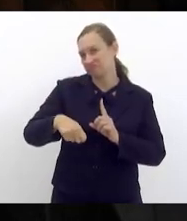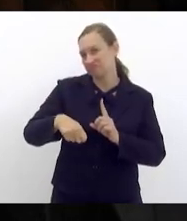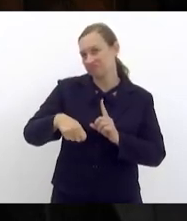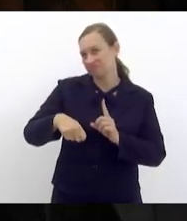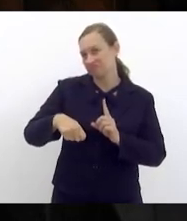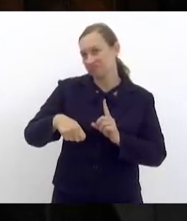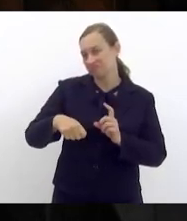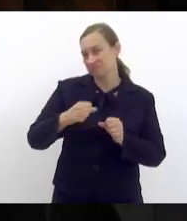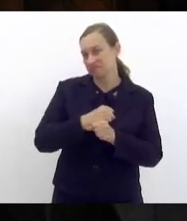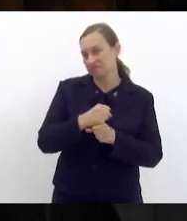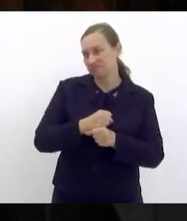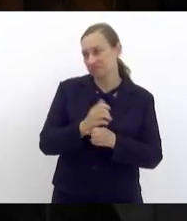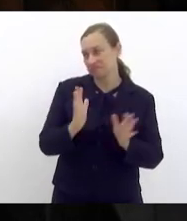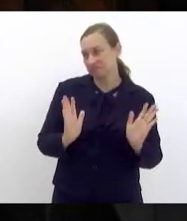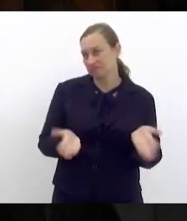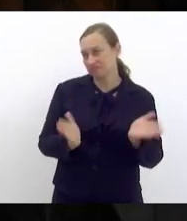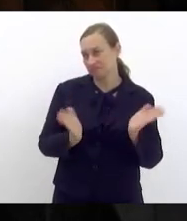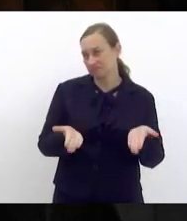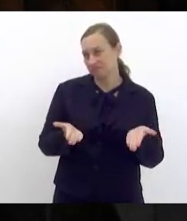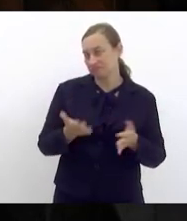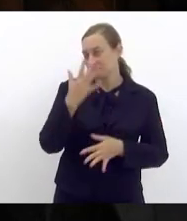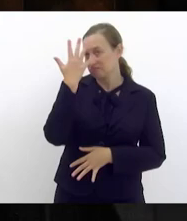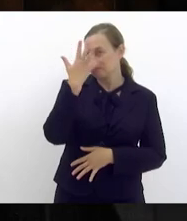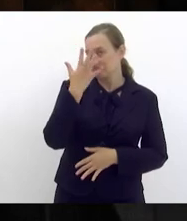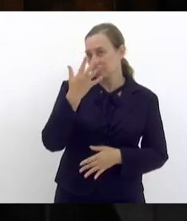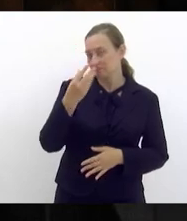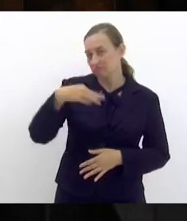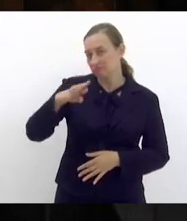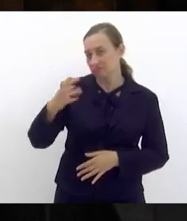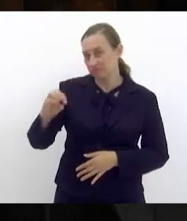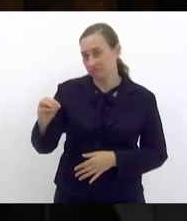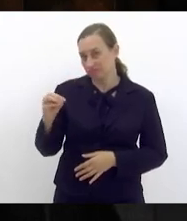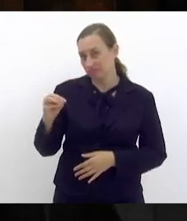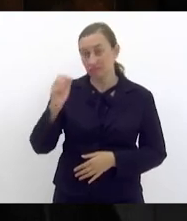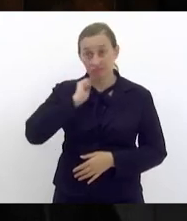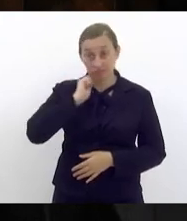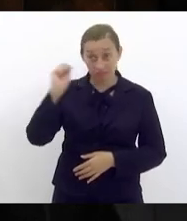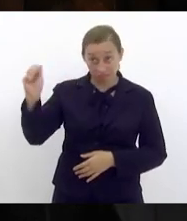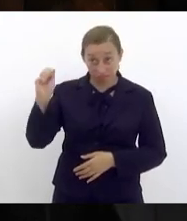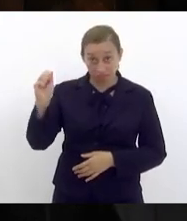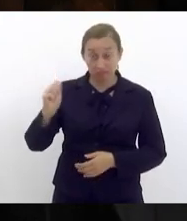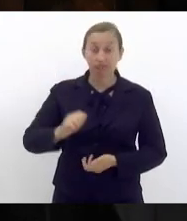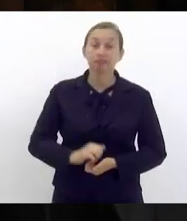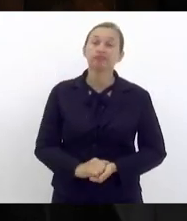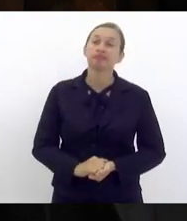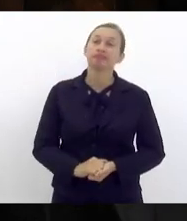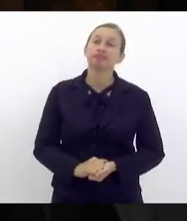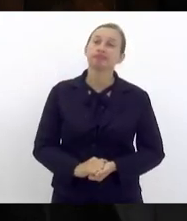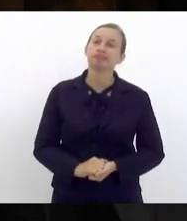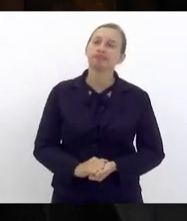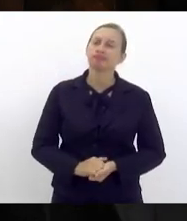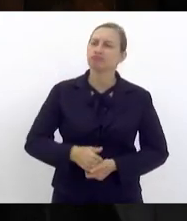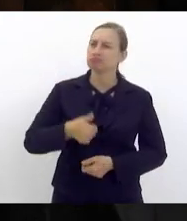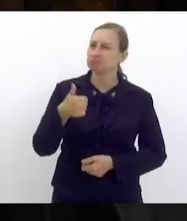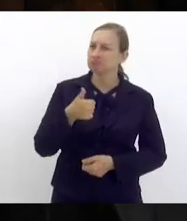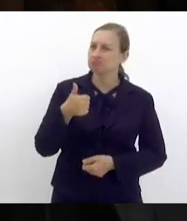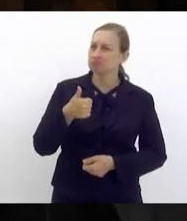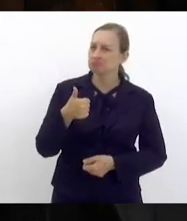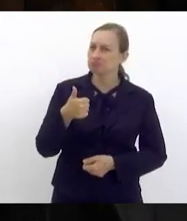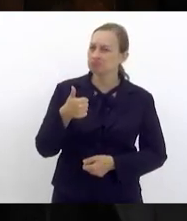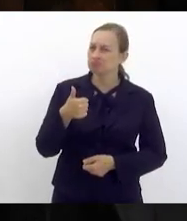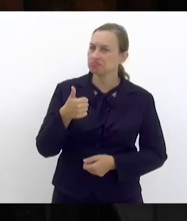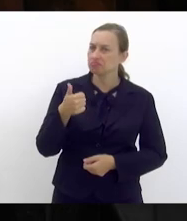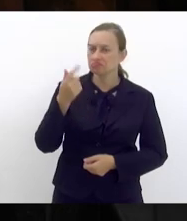desta legislatura, fevereiro, março, abril e a